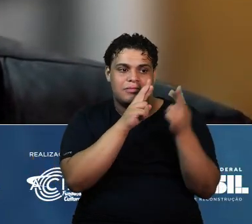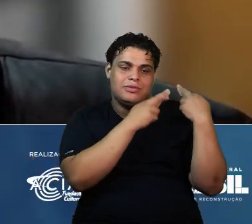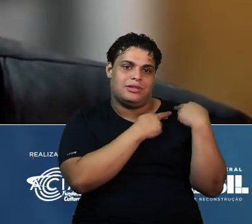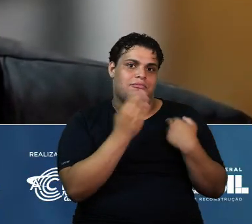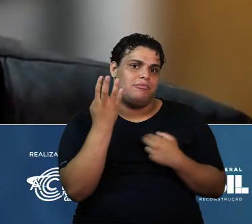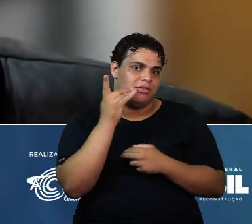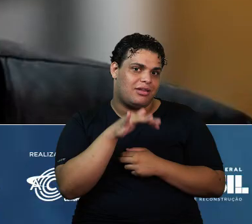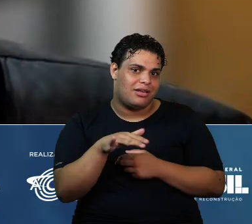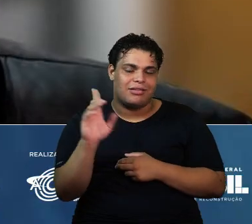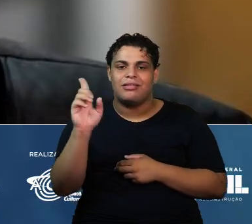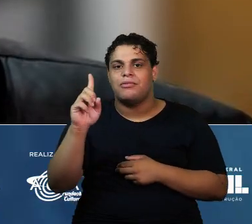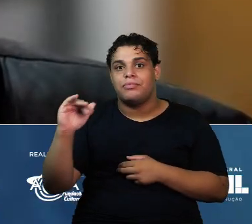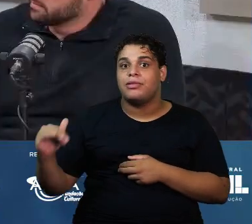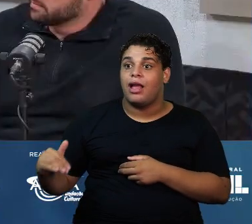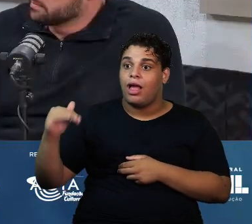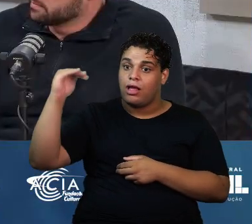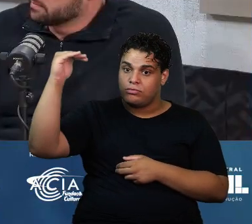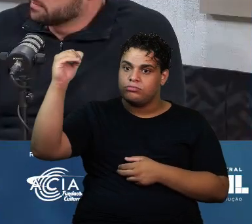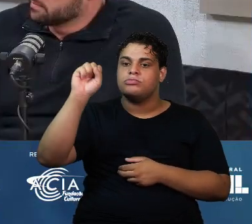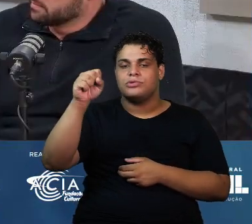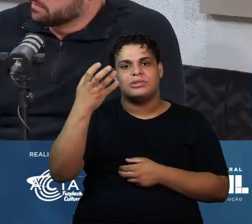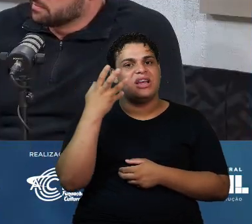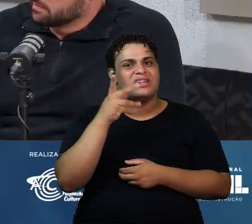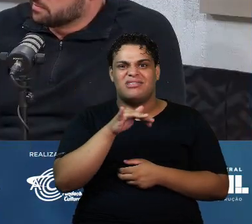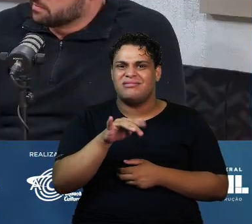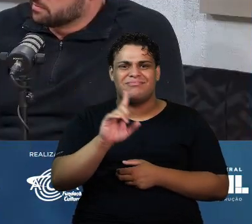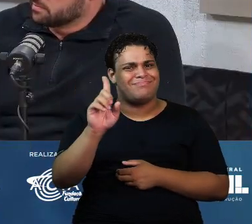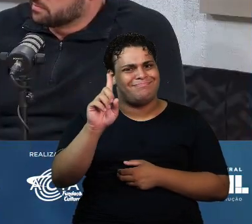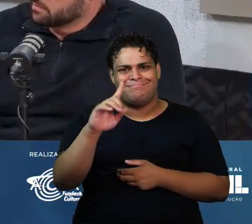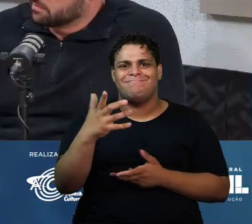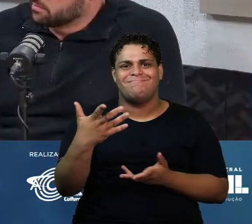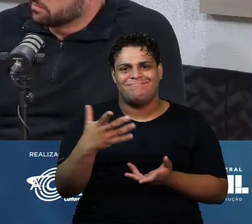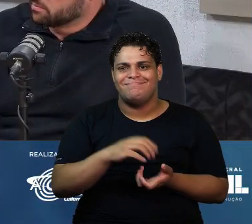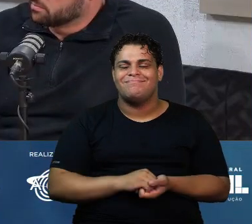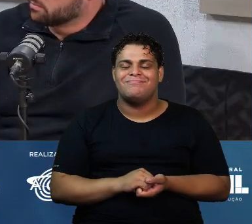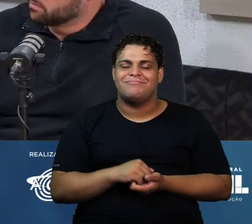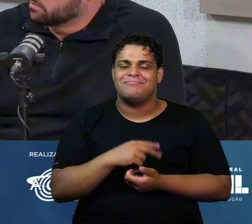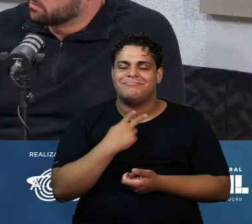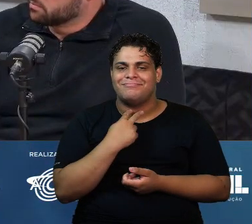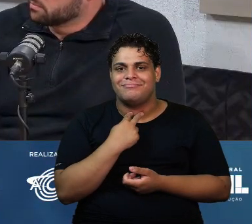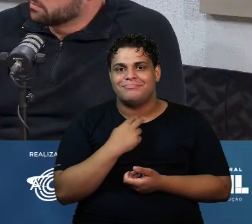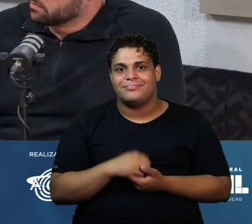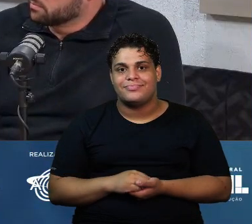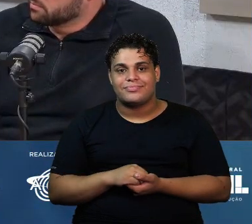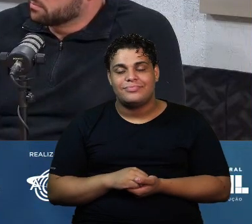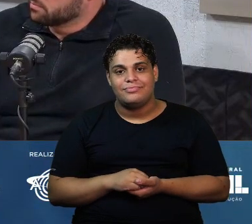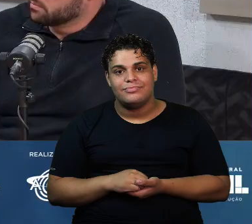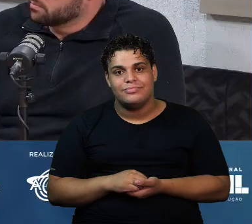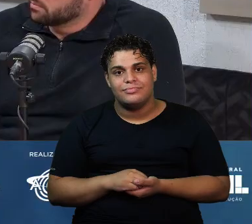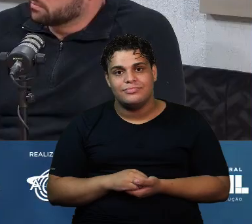né? Adulto, sim. Criança nunca pode tomar conta de criança, né? Essa questão